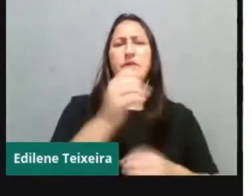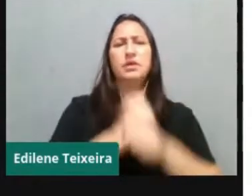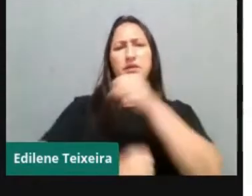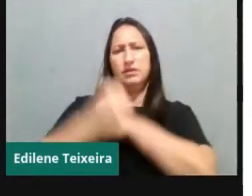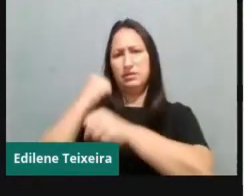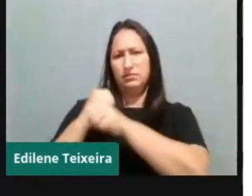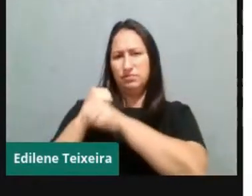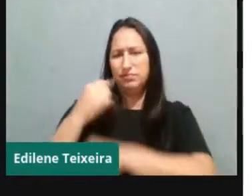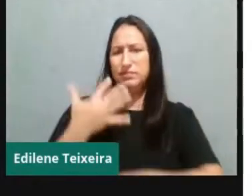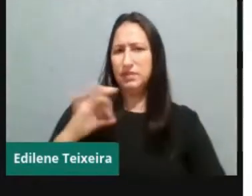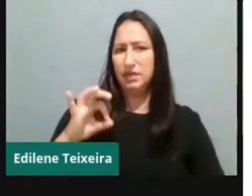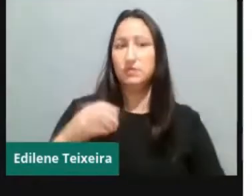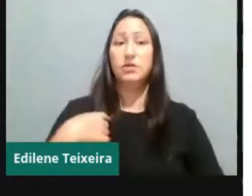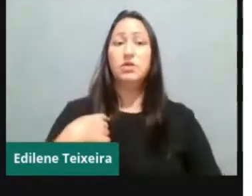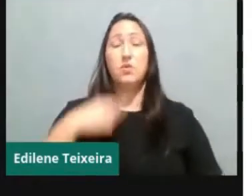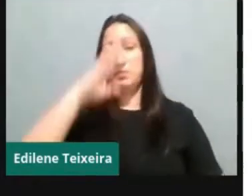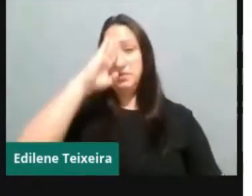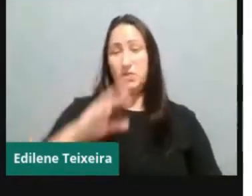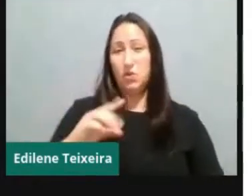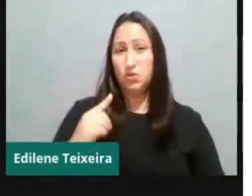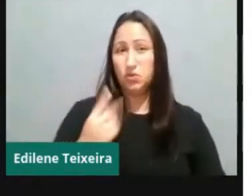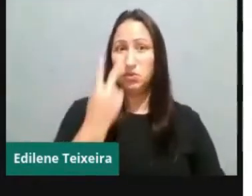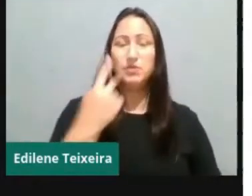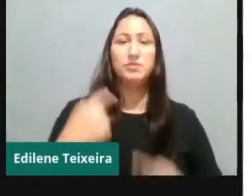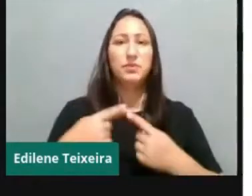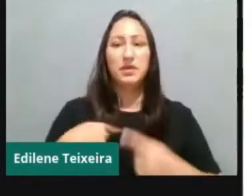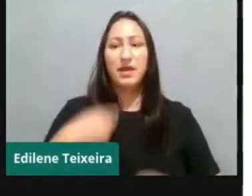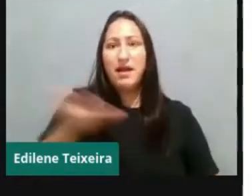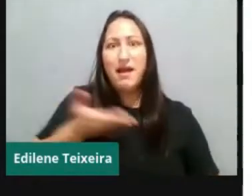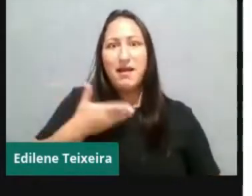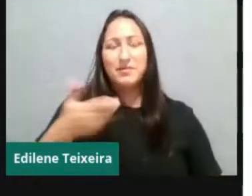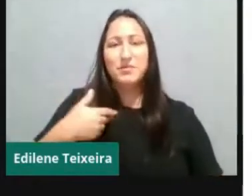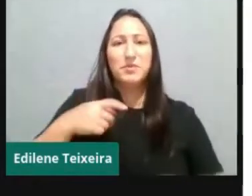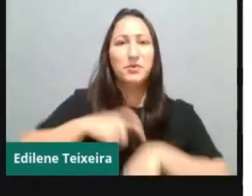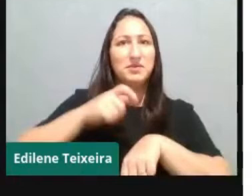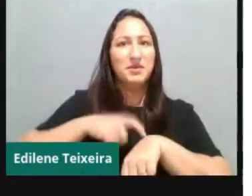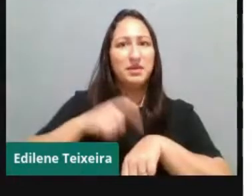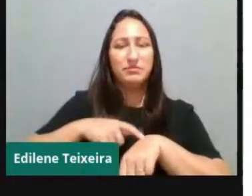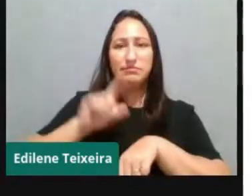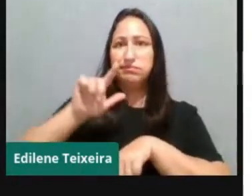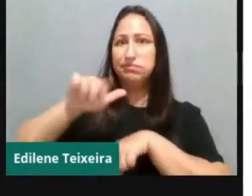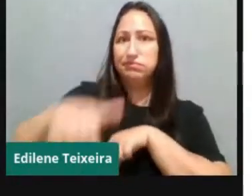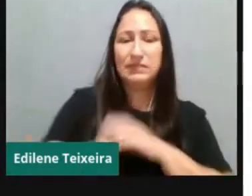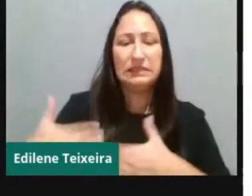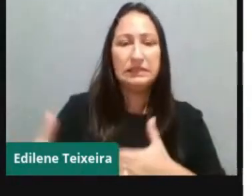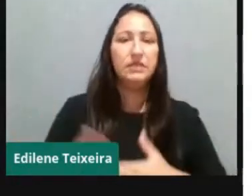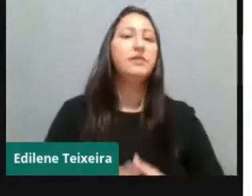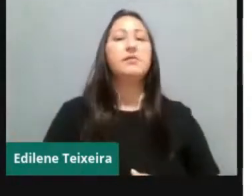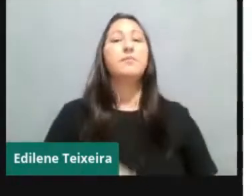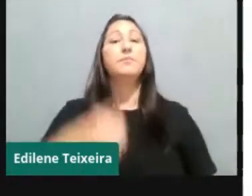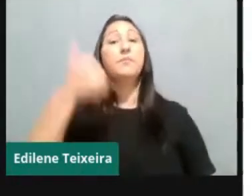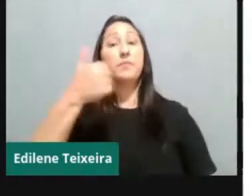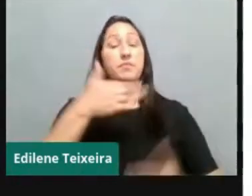falar de 2 principais, vou ter que ser rápida aqui, porque o meu tempo está estourando. O primeiro que eu fiz durante o meu pós-doutorado lá